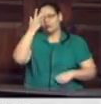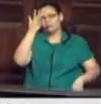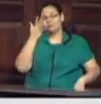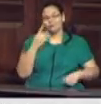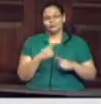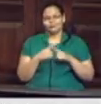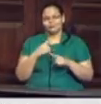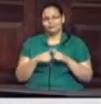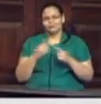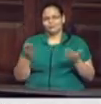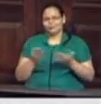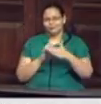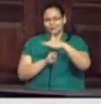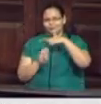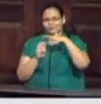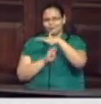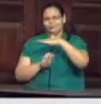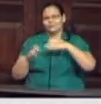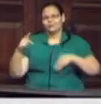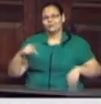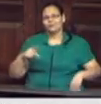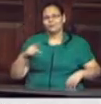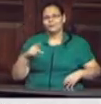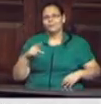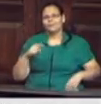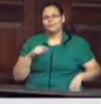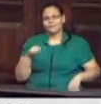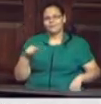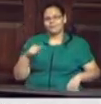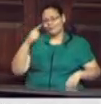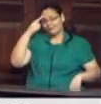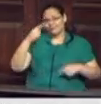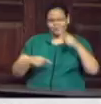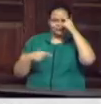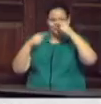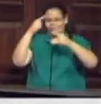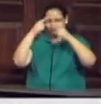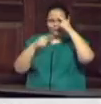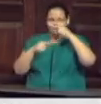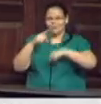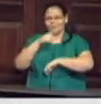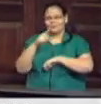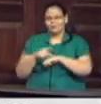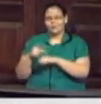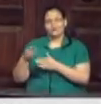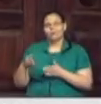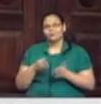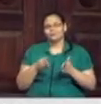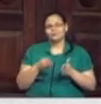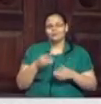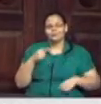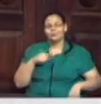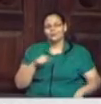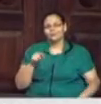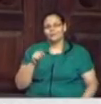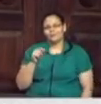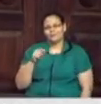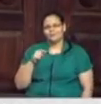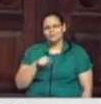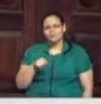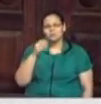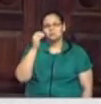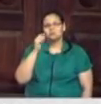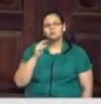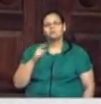as petroleiras estão mandando nesse país, indicando inclusive o presidente da